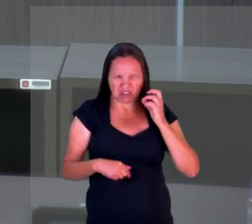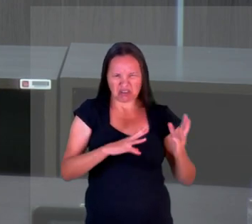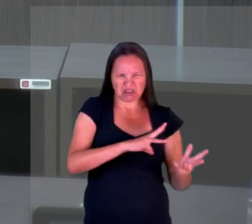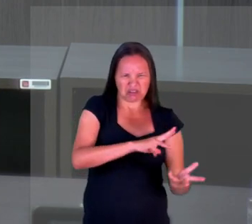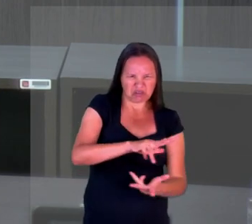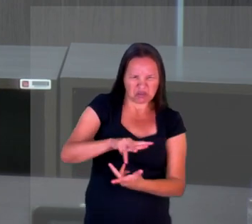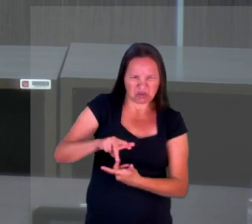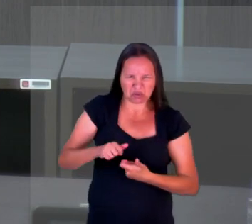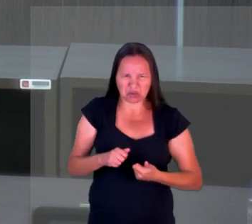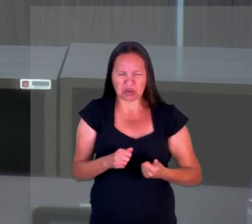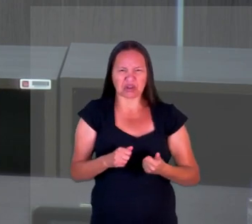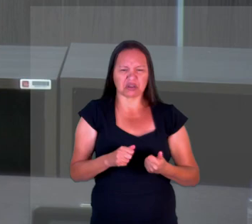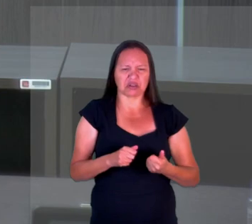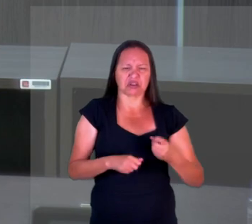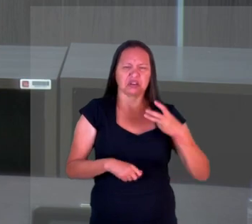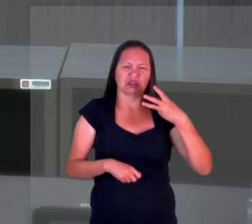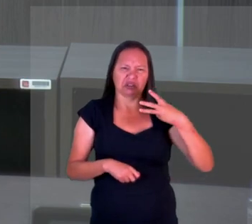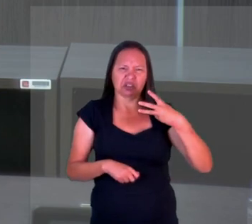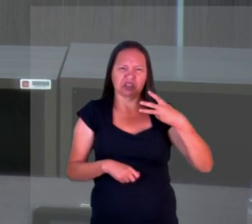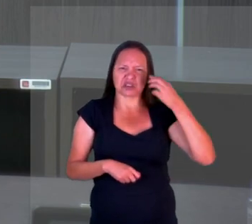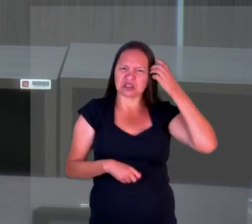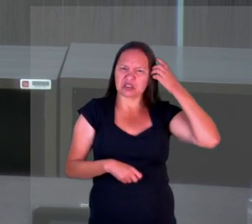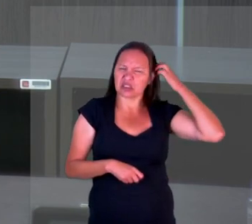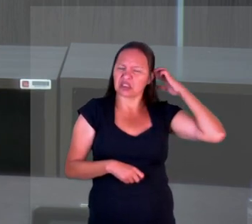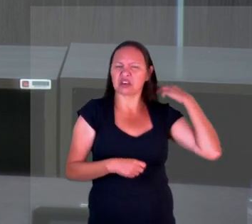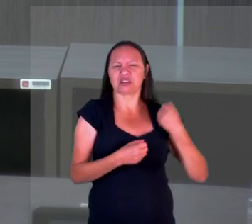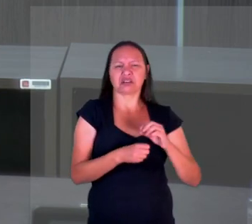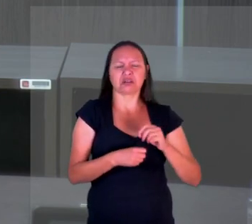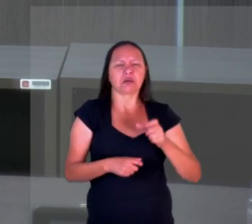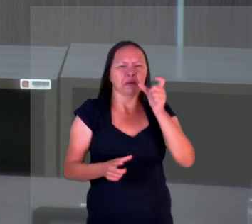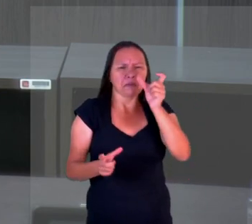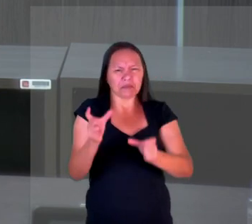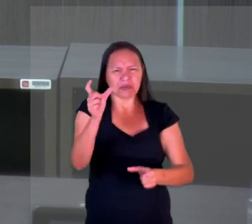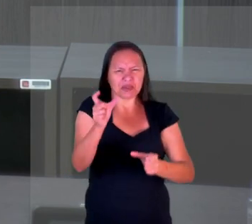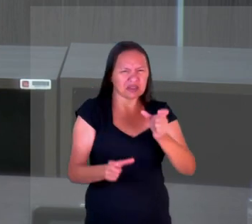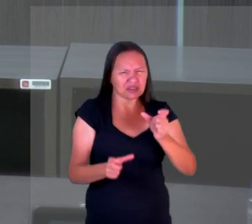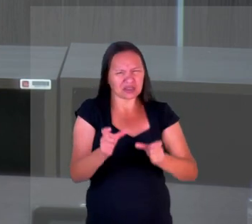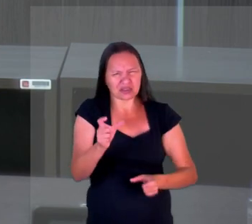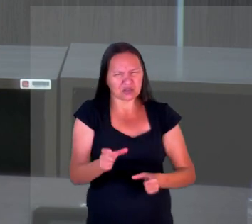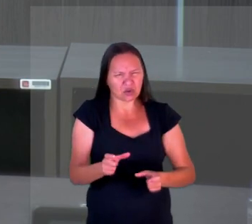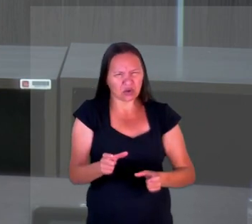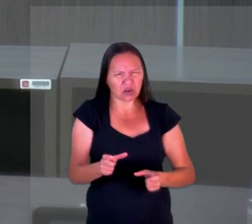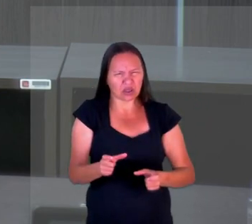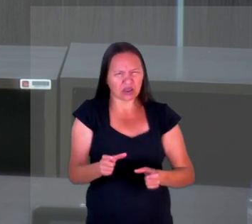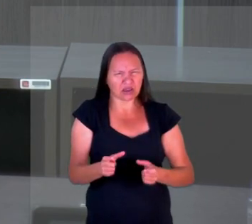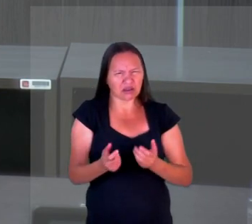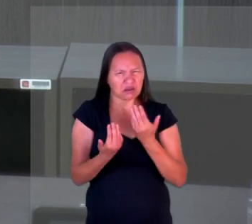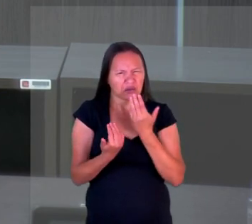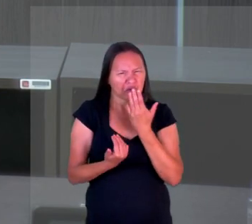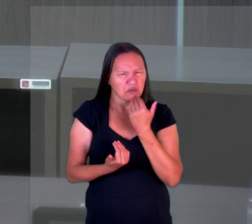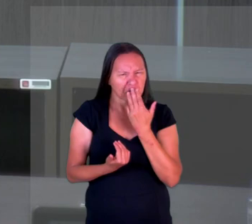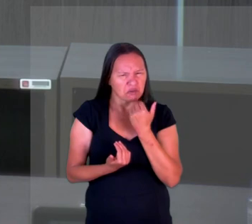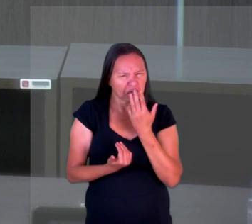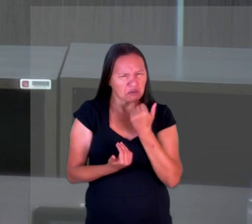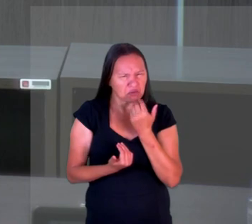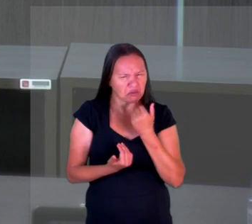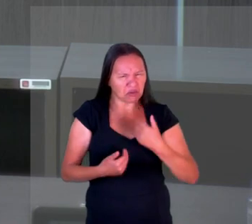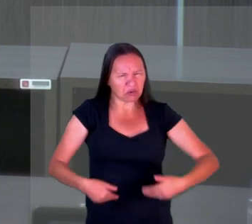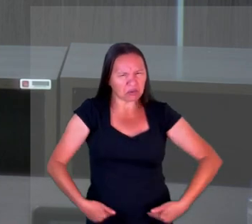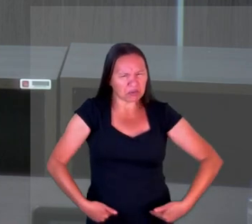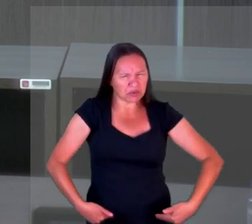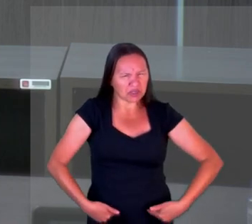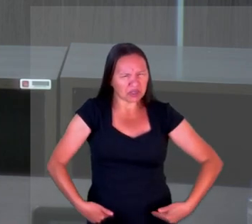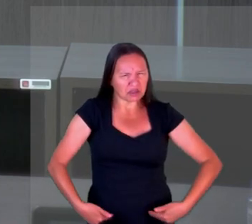hoje Terceiro Milênio pessoas passam fome frio e sede essa palavra é tão